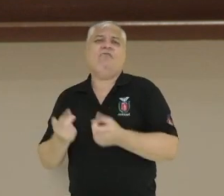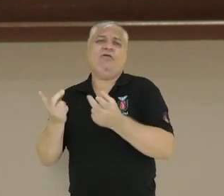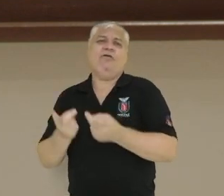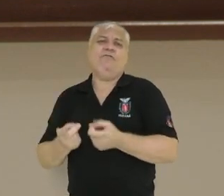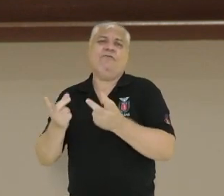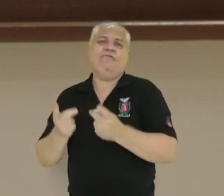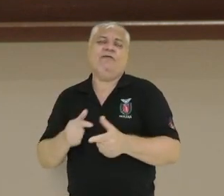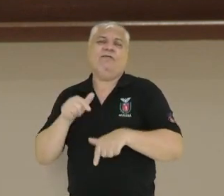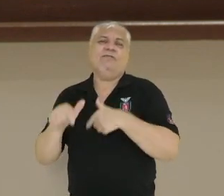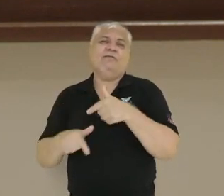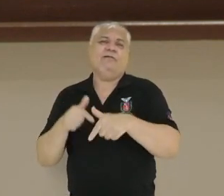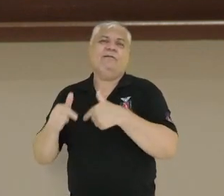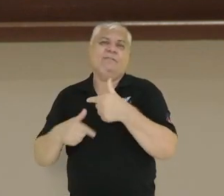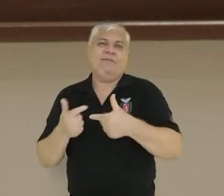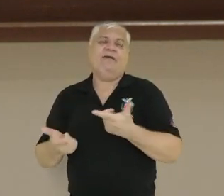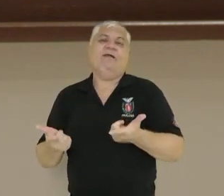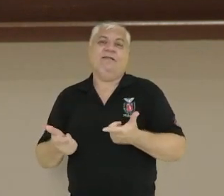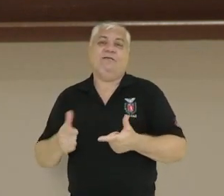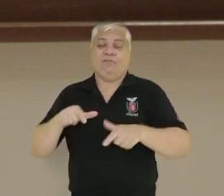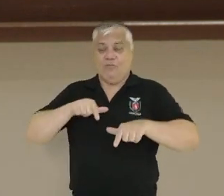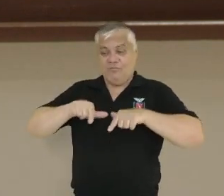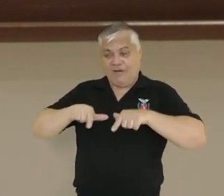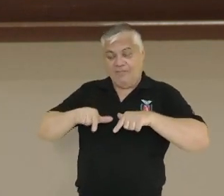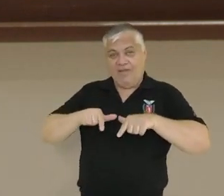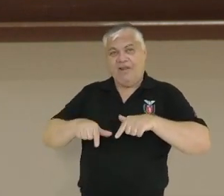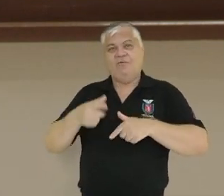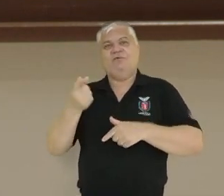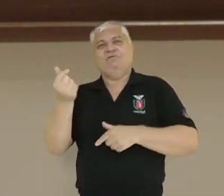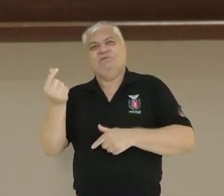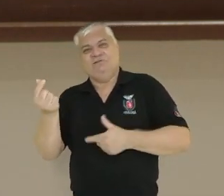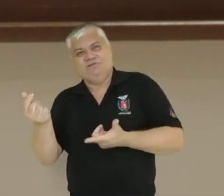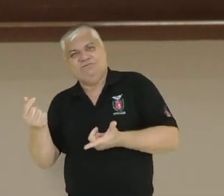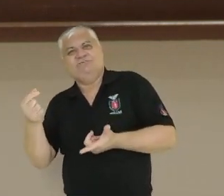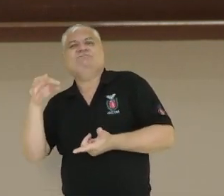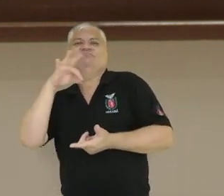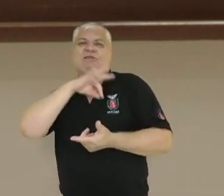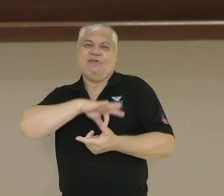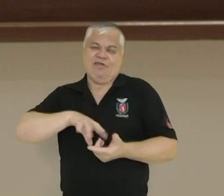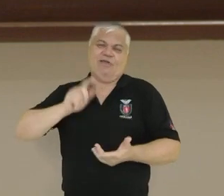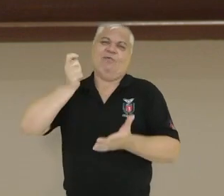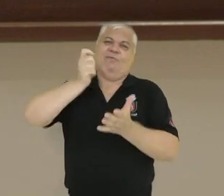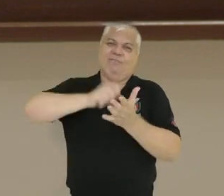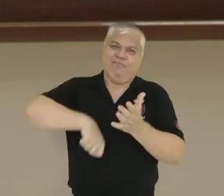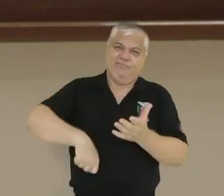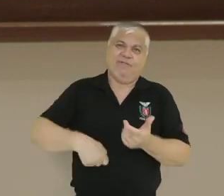em coisas, na medida em que o seu trabalho é